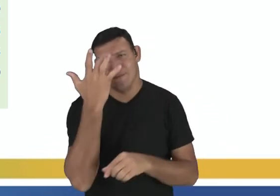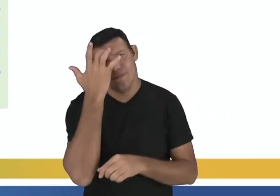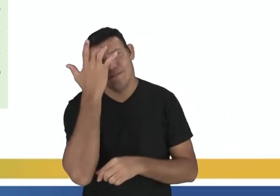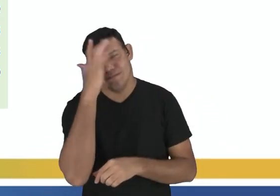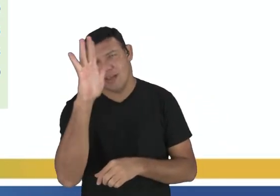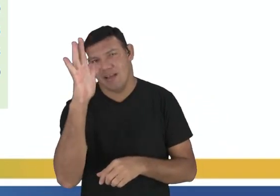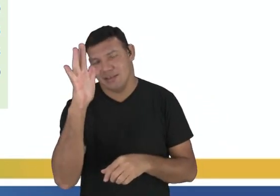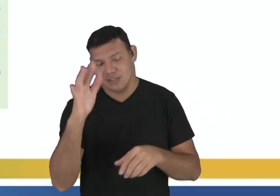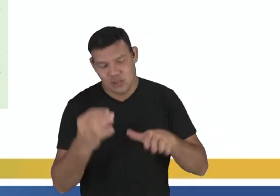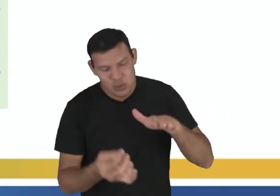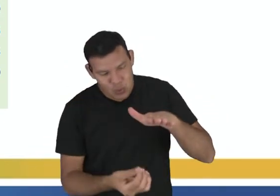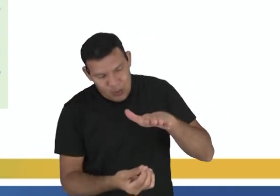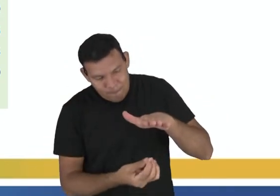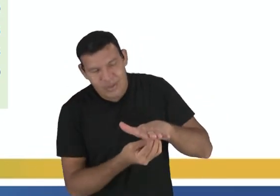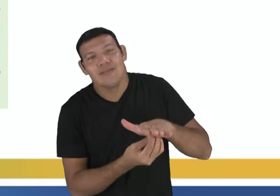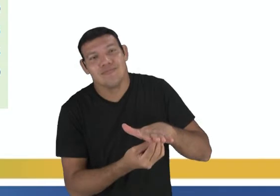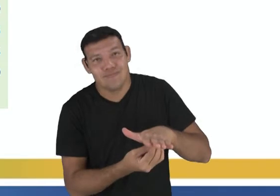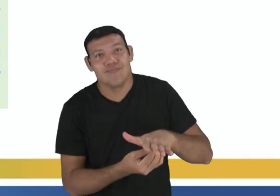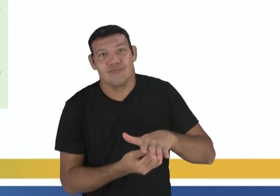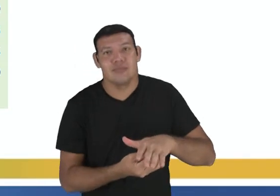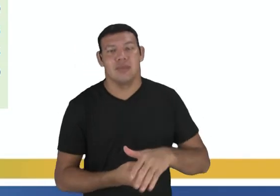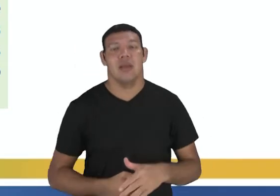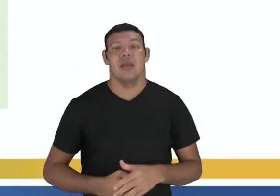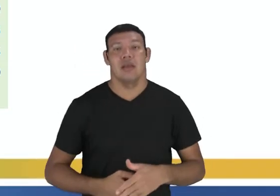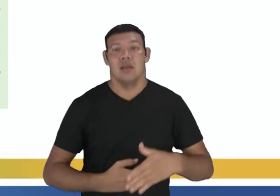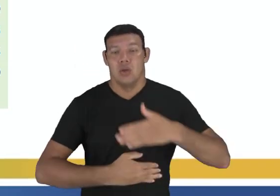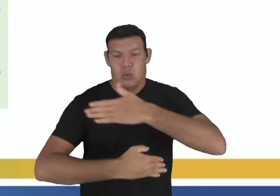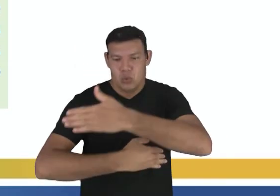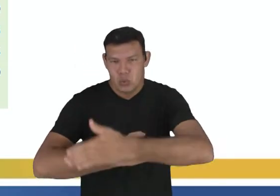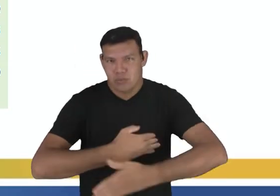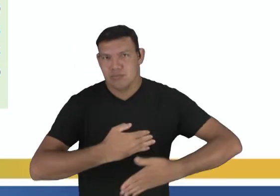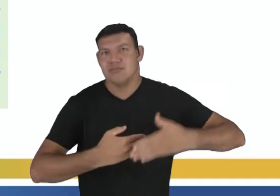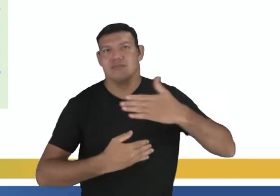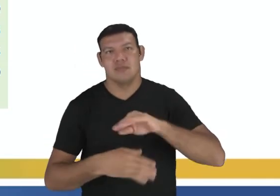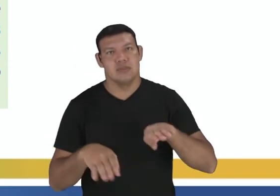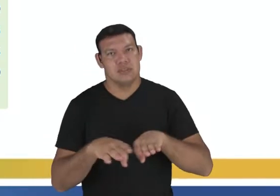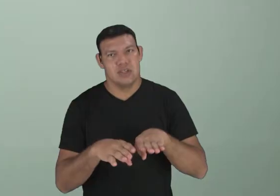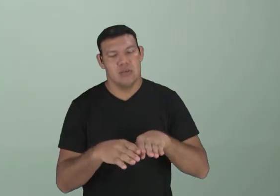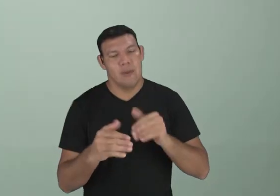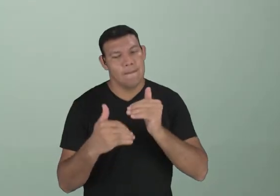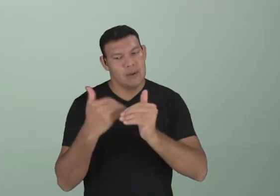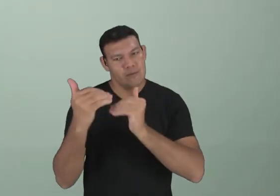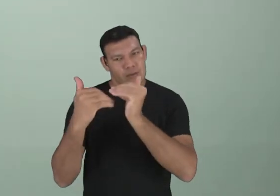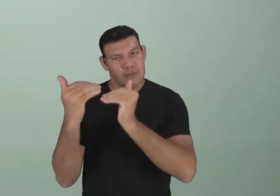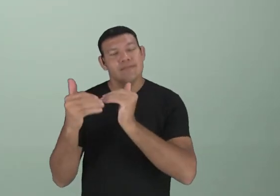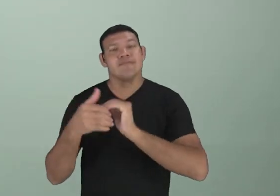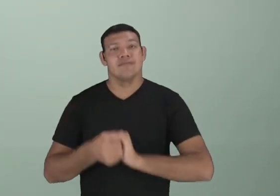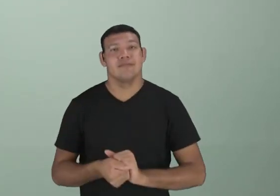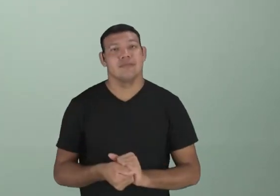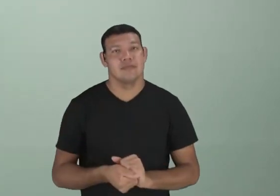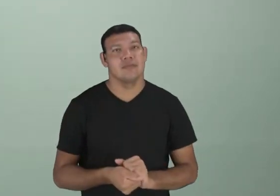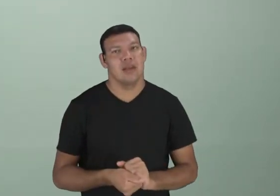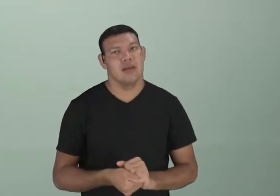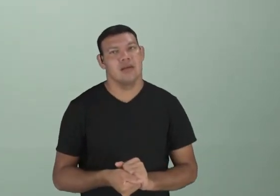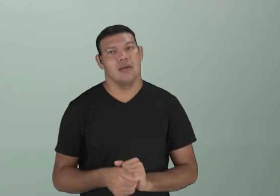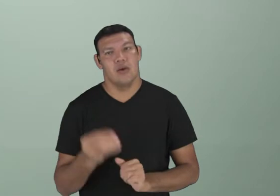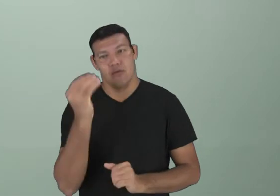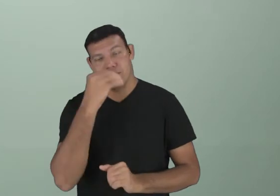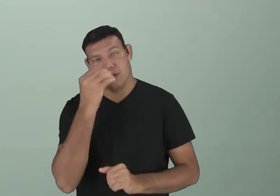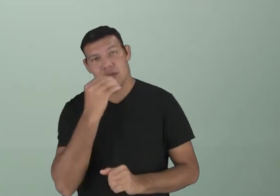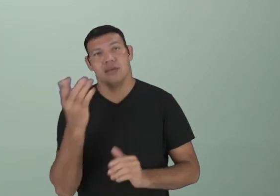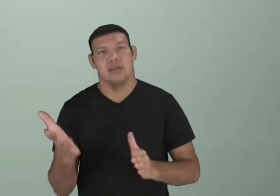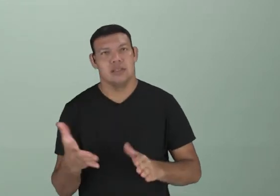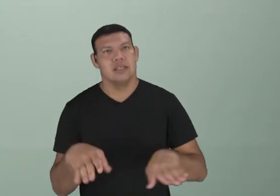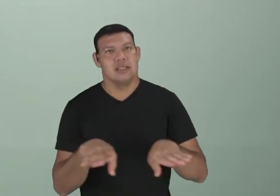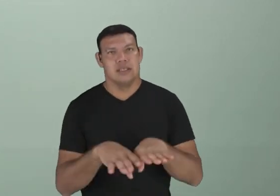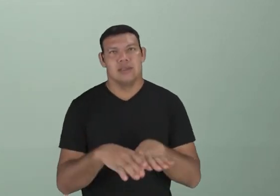fácil de penetrar. A criança tem um sistema imunológico ainda em construção, portanto mais enfraquecido. E também, né, as crianças têm aquele hábito